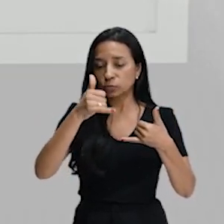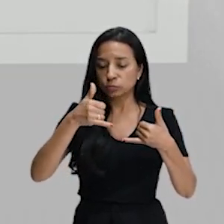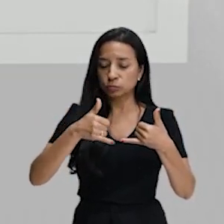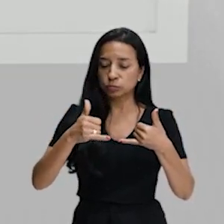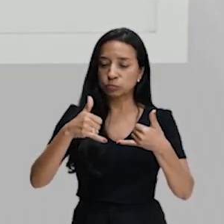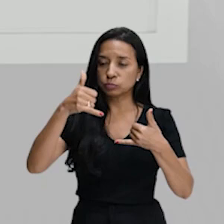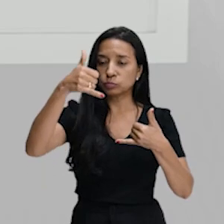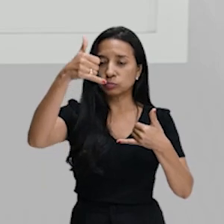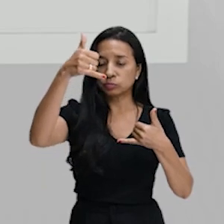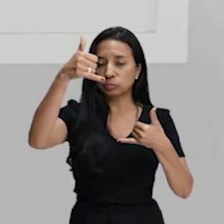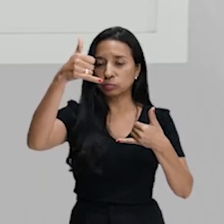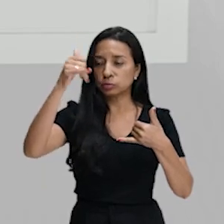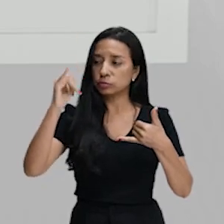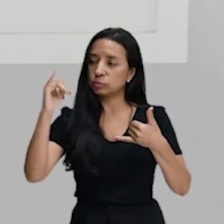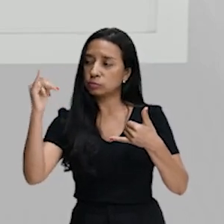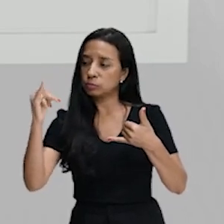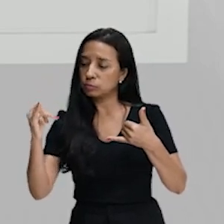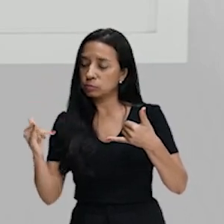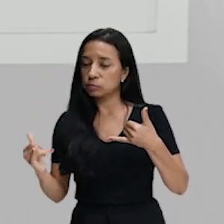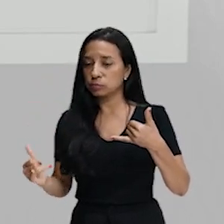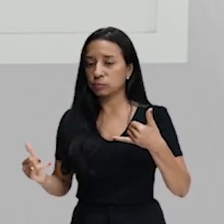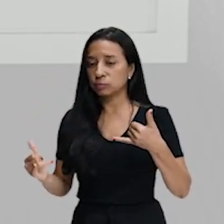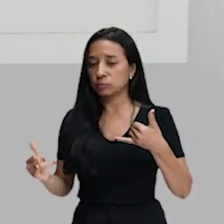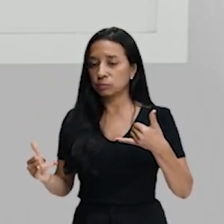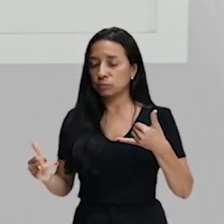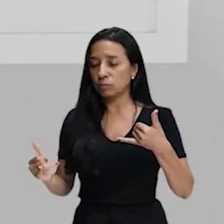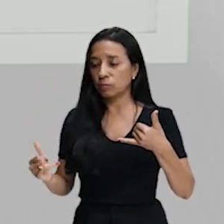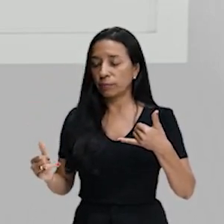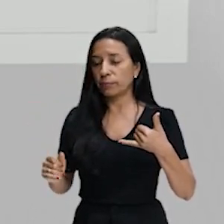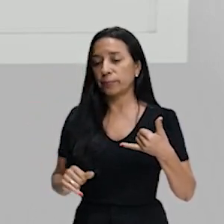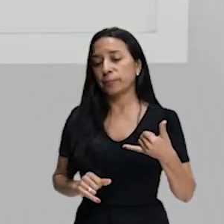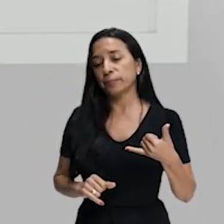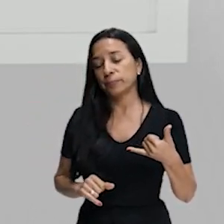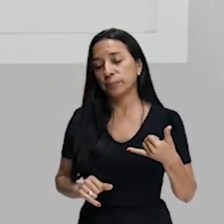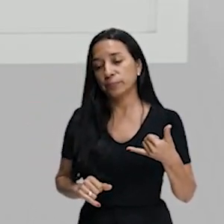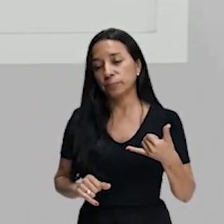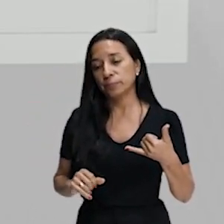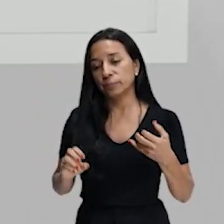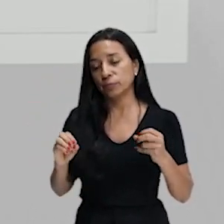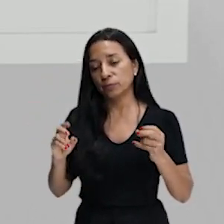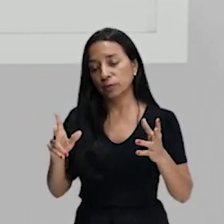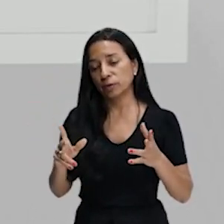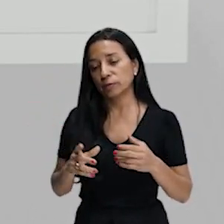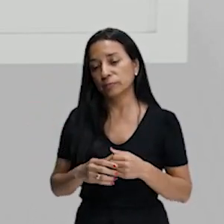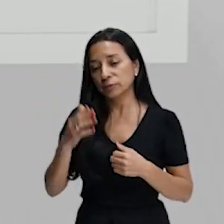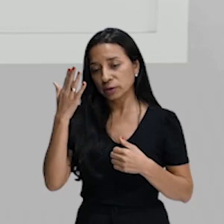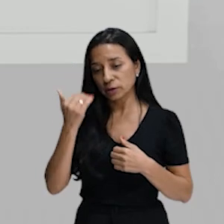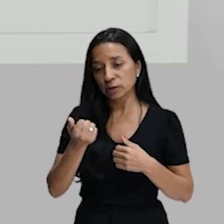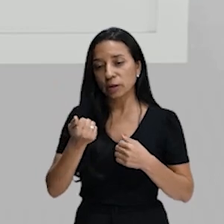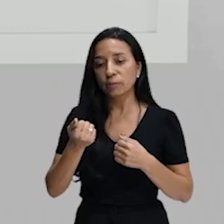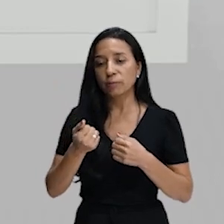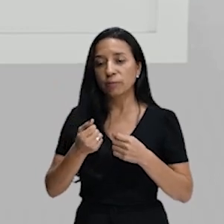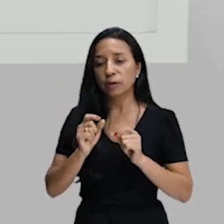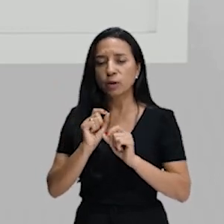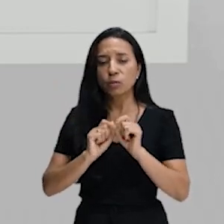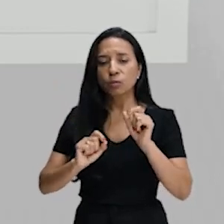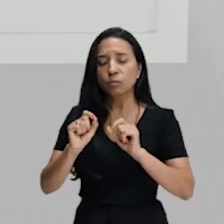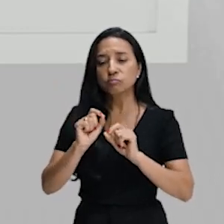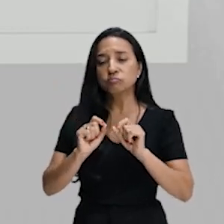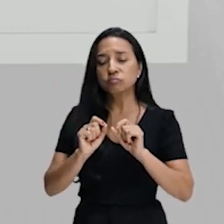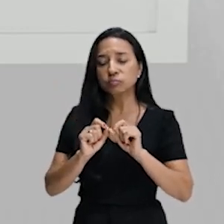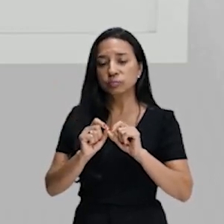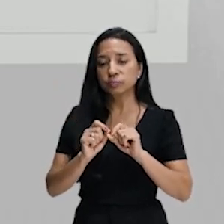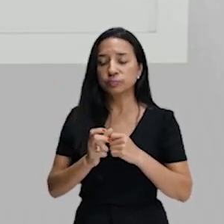outro, a corrente é para cima. Tá, ok? Então ele quer saber o módulo do campo magnético